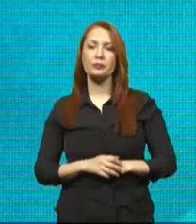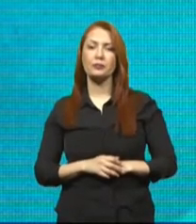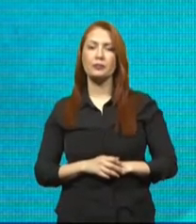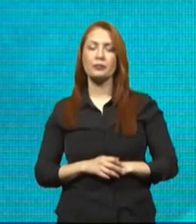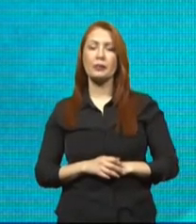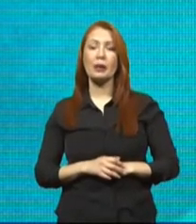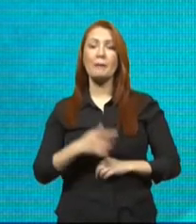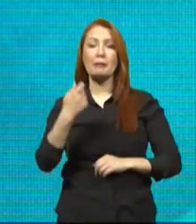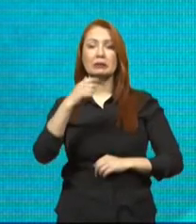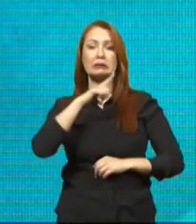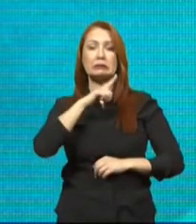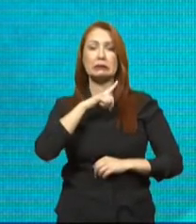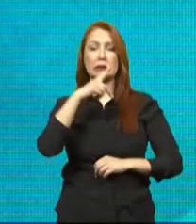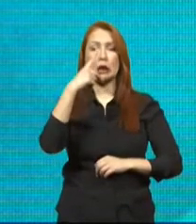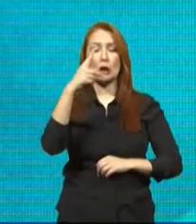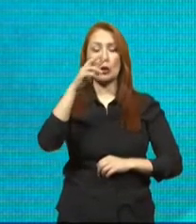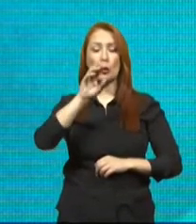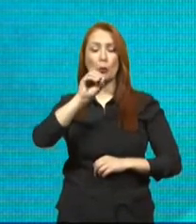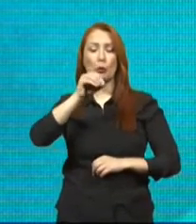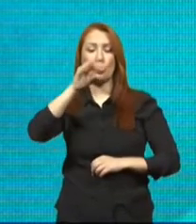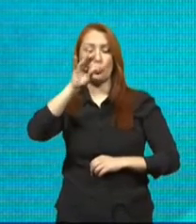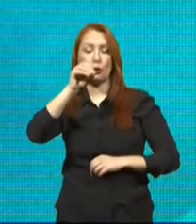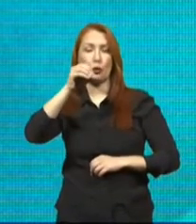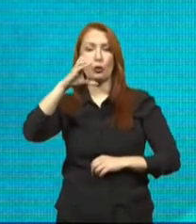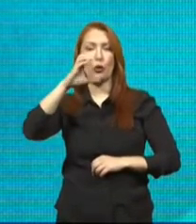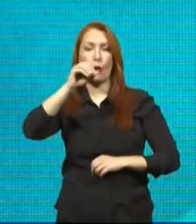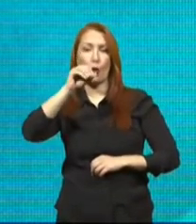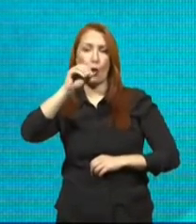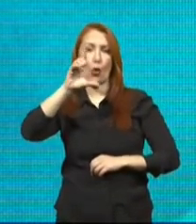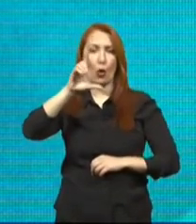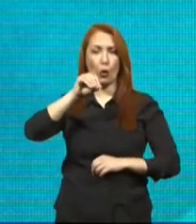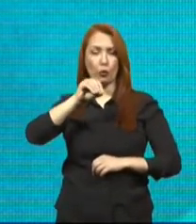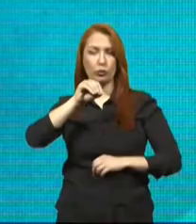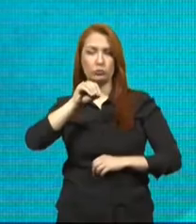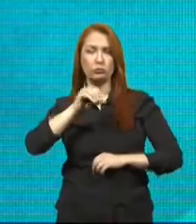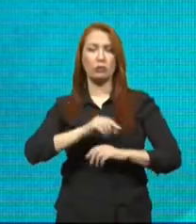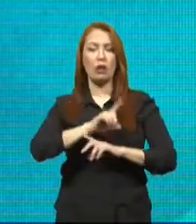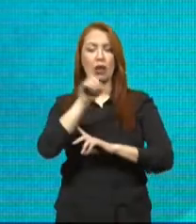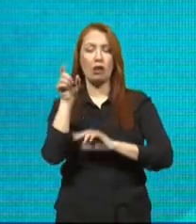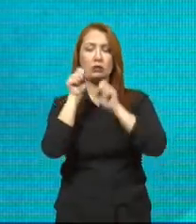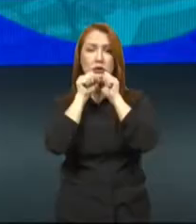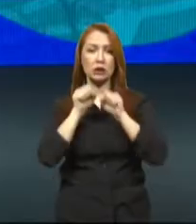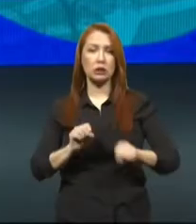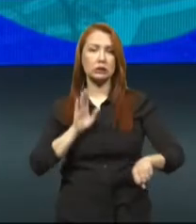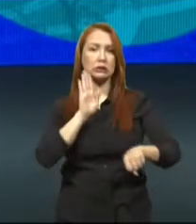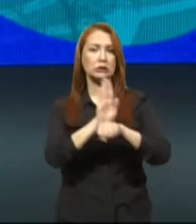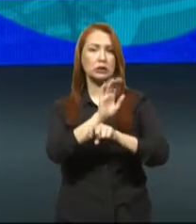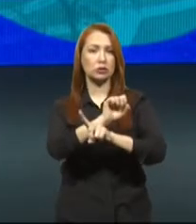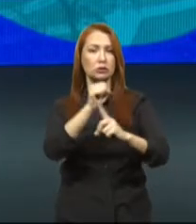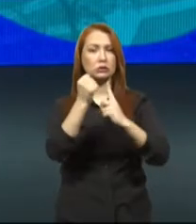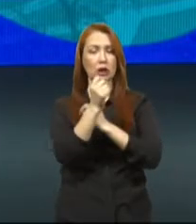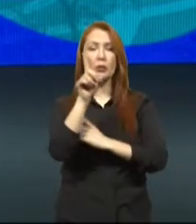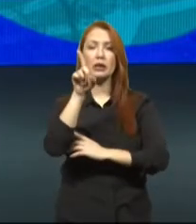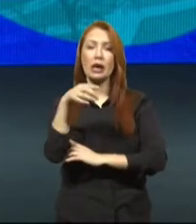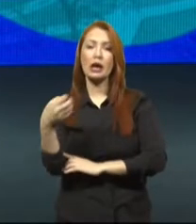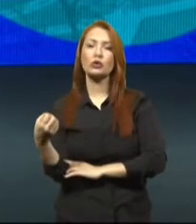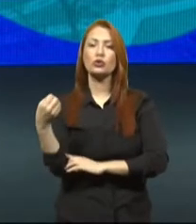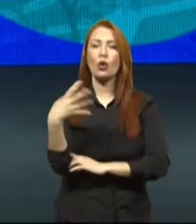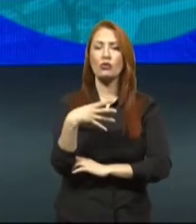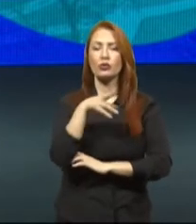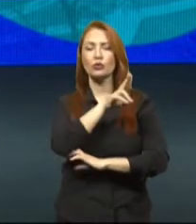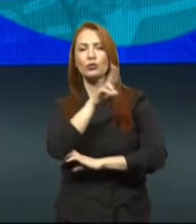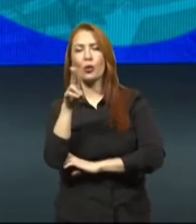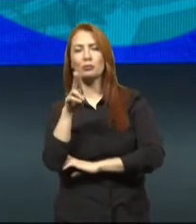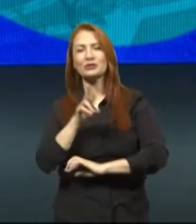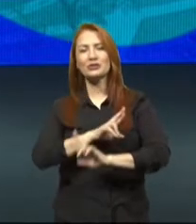protocolado na Secretaria de Trabalho e Assistência Social. Legal. No âmbito da... Que é essa nova secretaria que hoje de nome diferente nome e